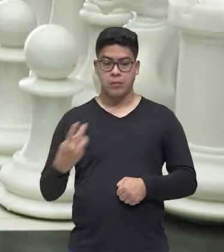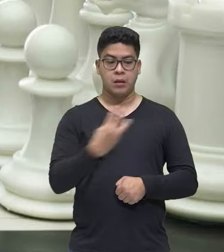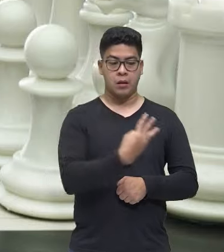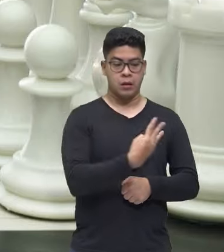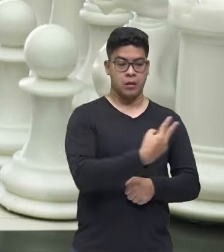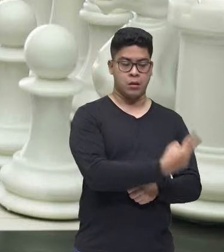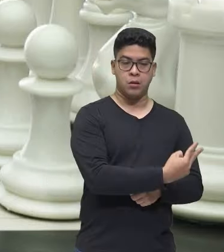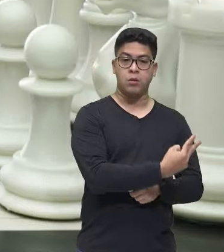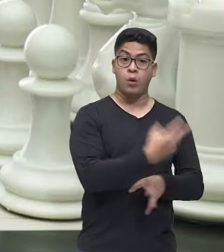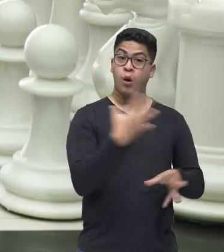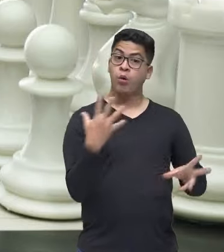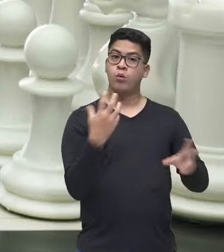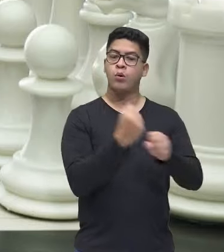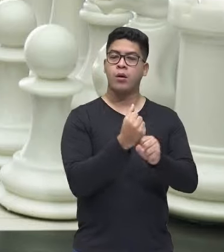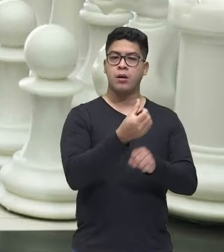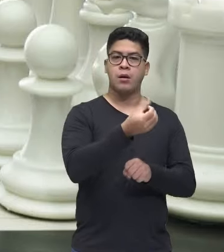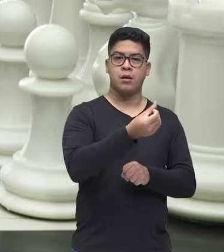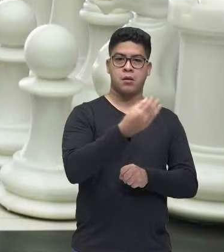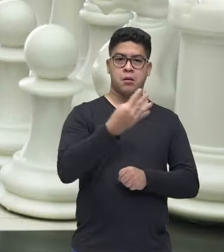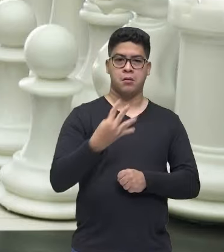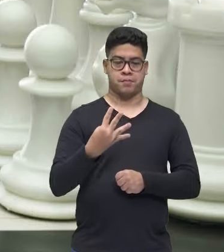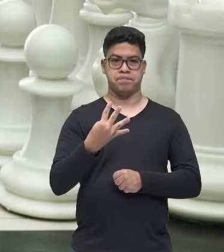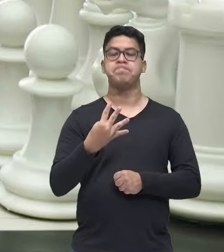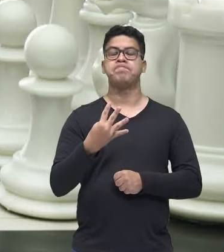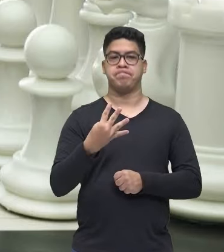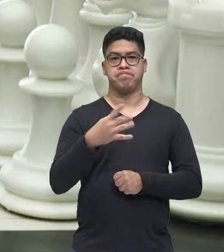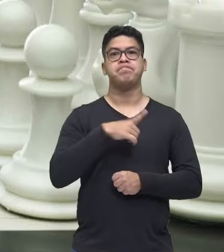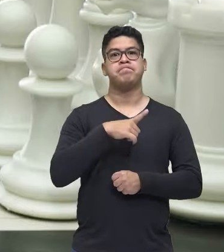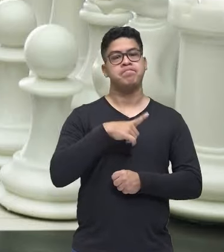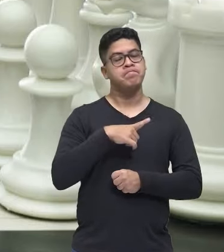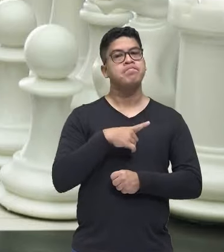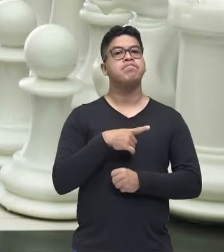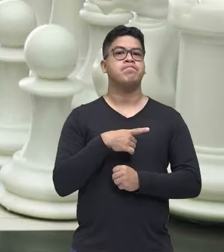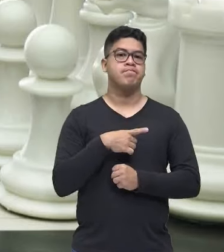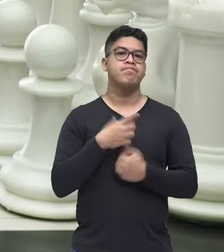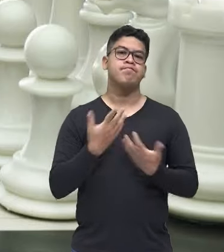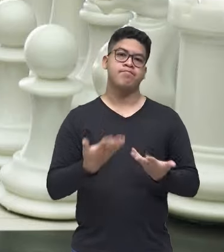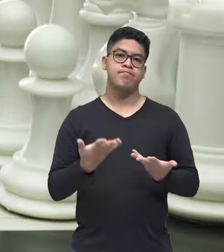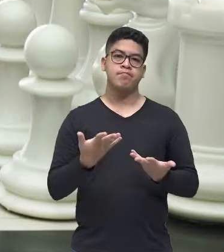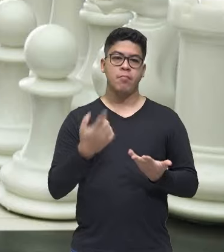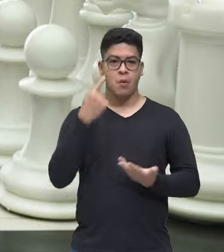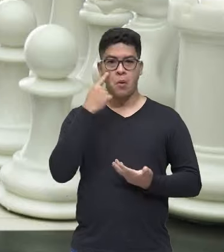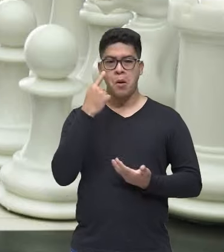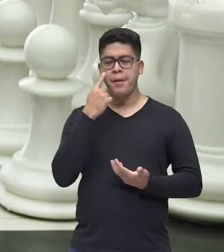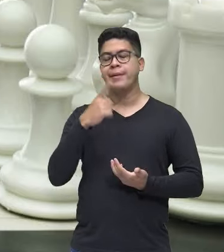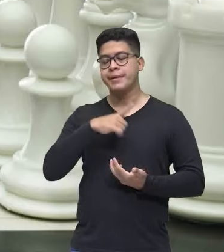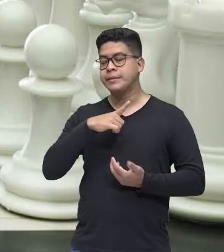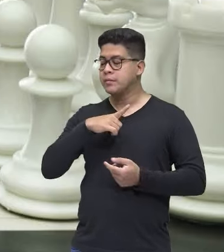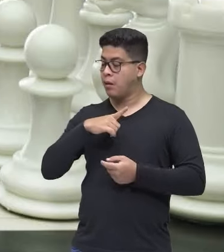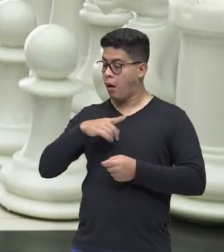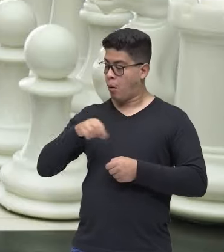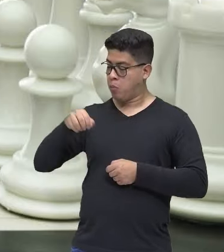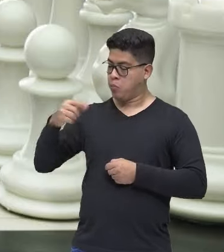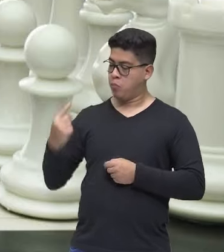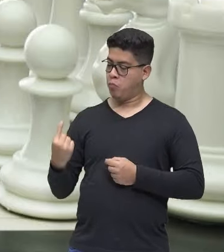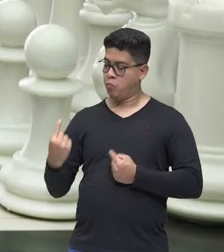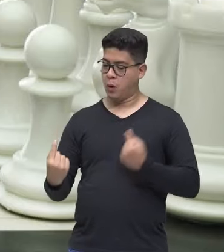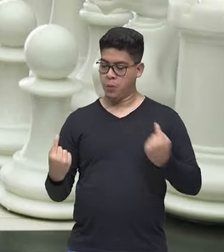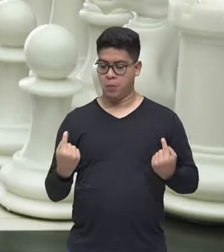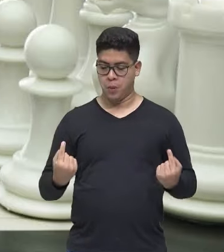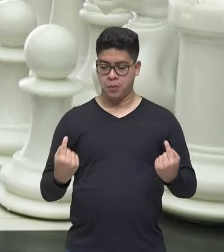totalizando 60 casas aonde essas peças que vocês estão vendo aqui ao meu lado podem se